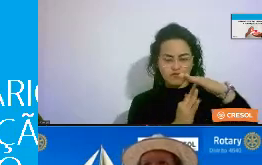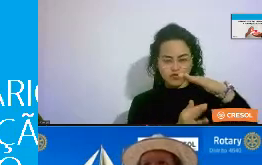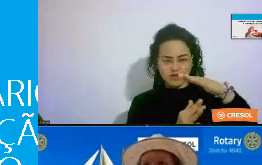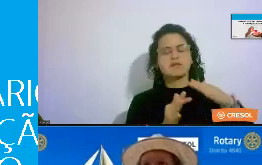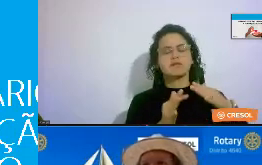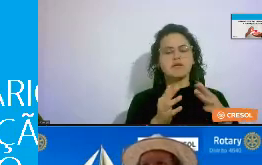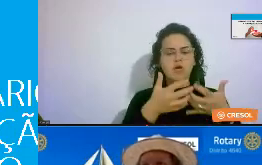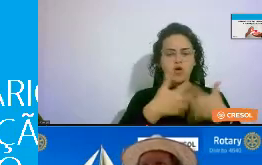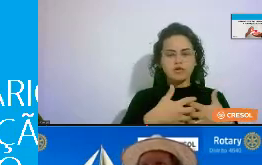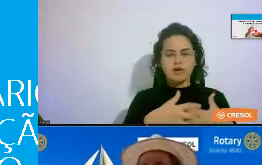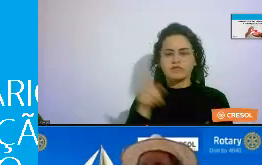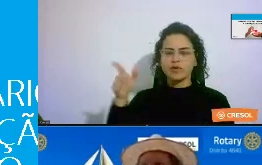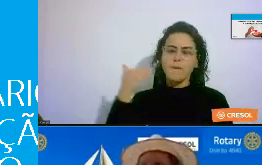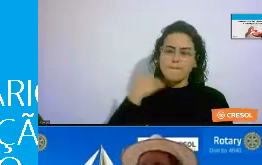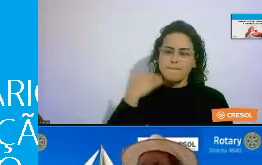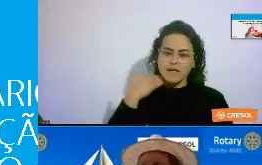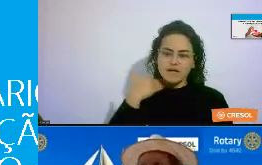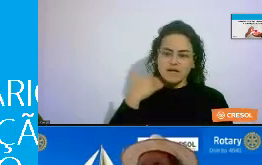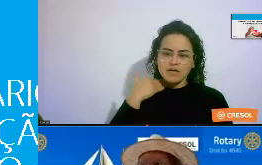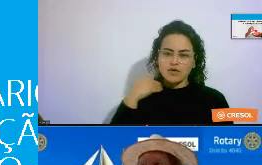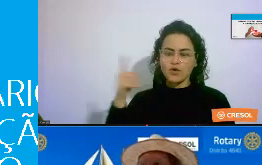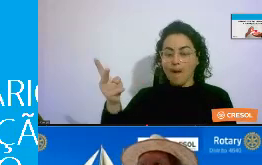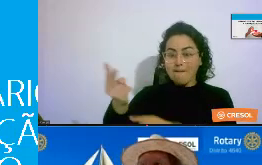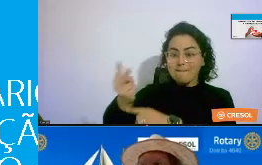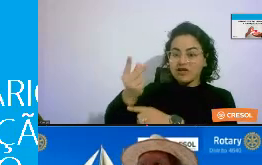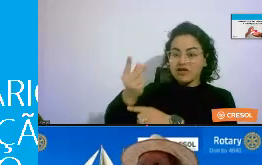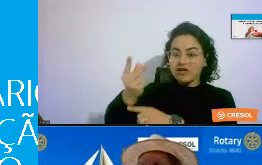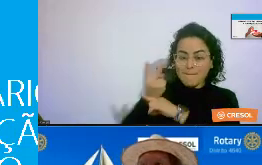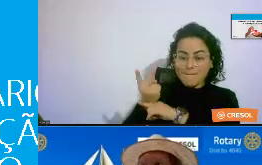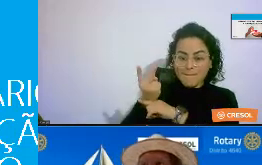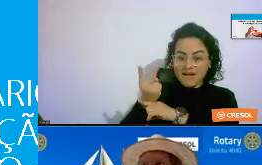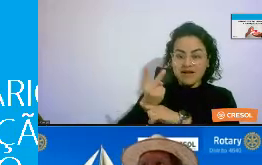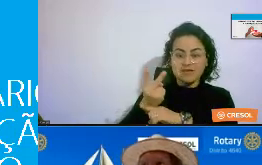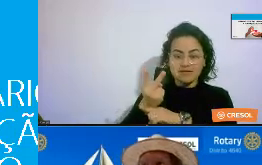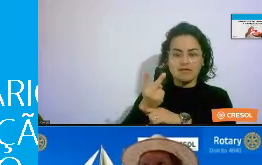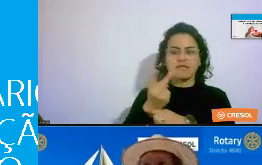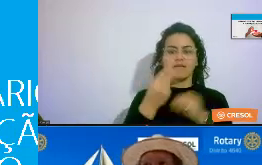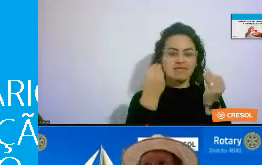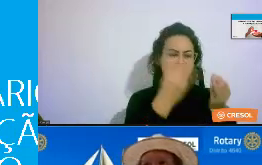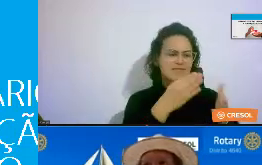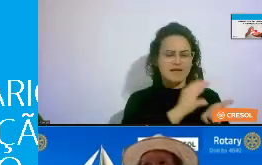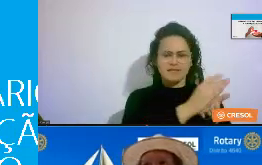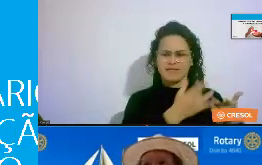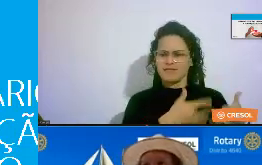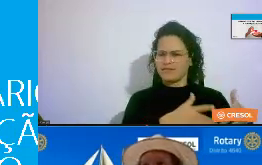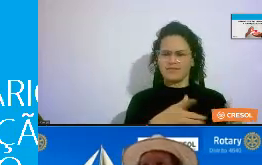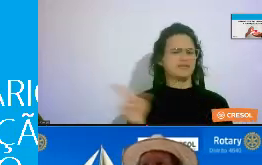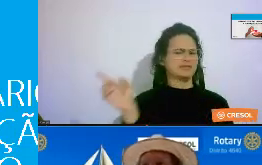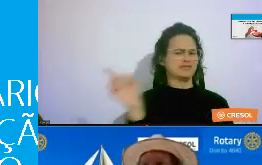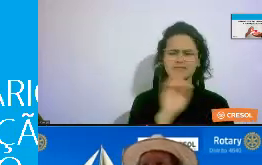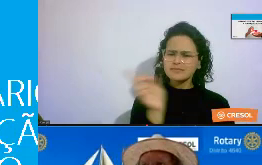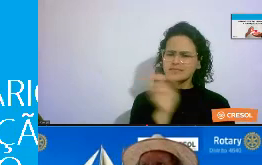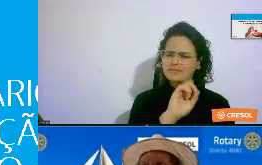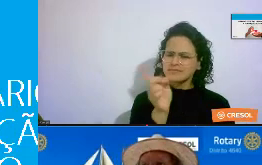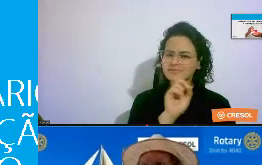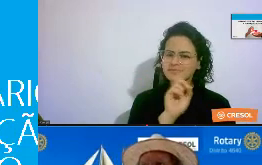no banco, no Bradesco, pede um empréstimo para dar uma doação à Fundação Rotária. Eu não recomendo isso. Eu recomendo que a